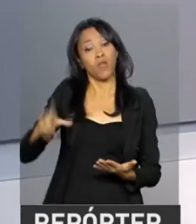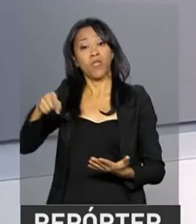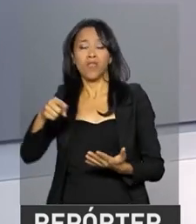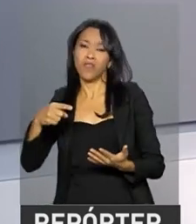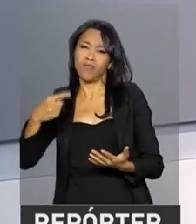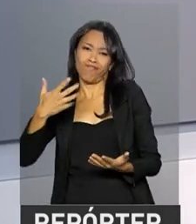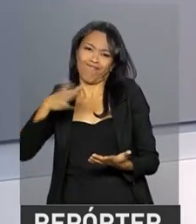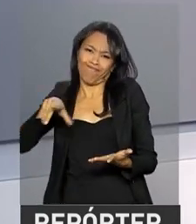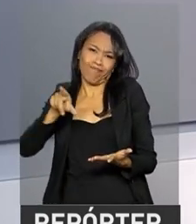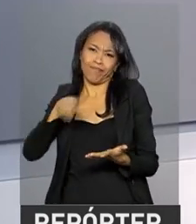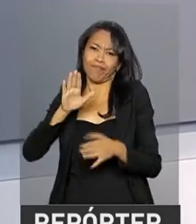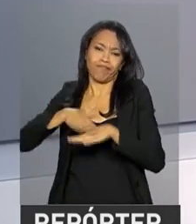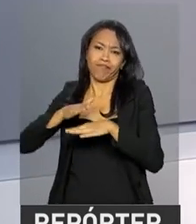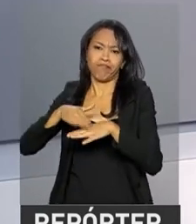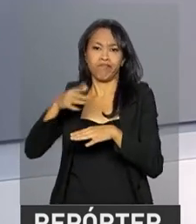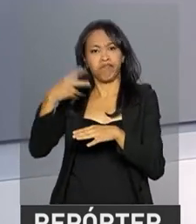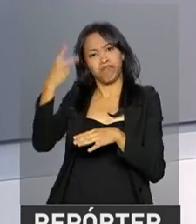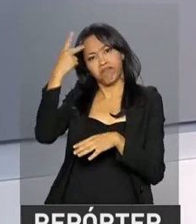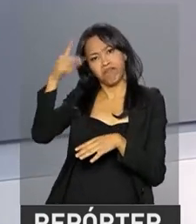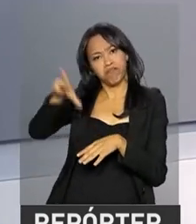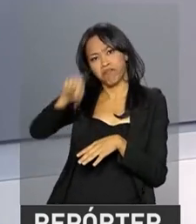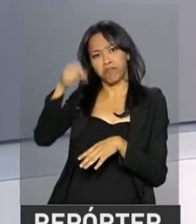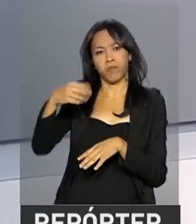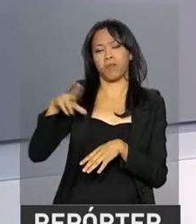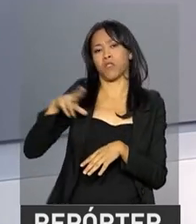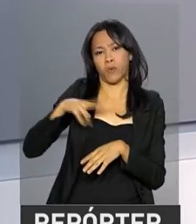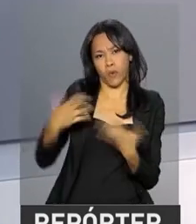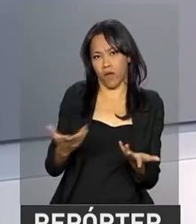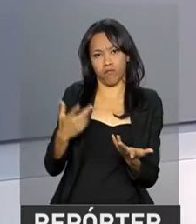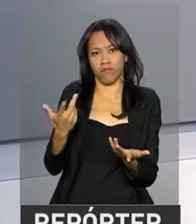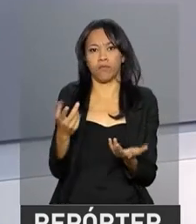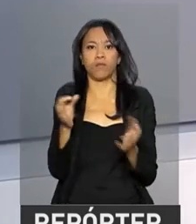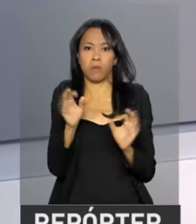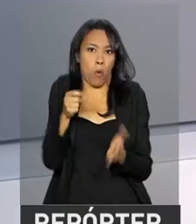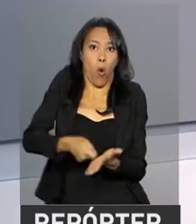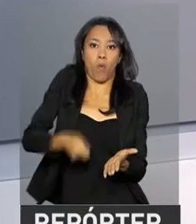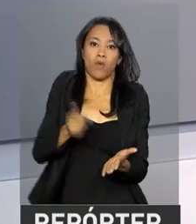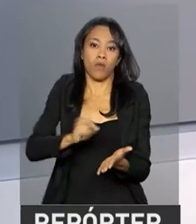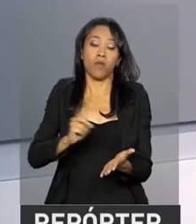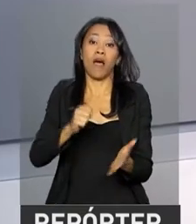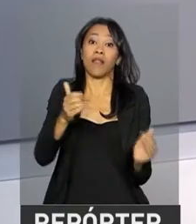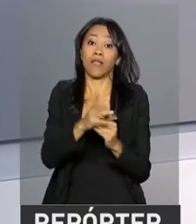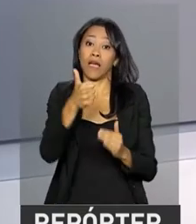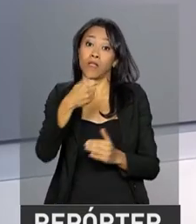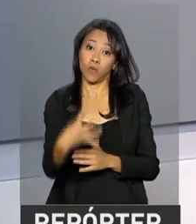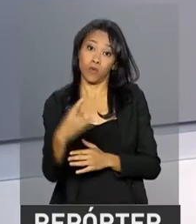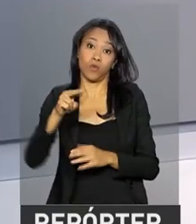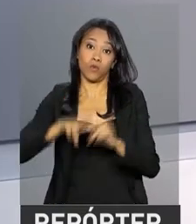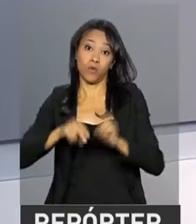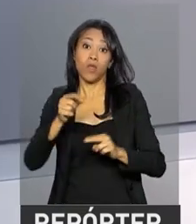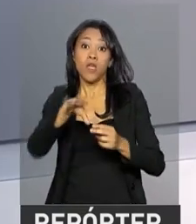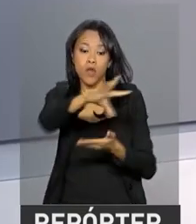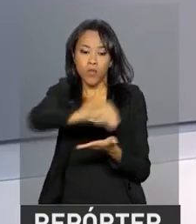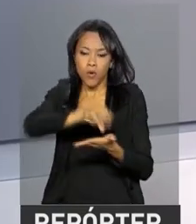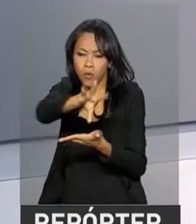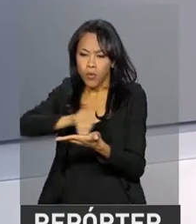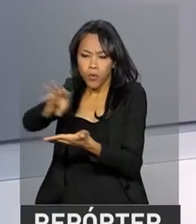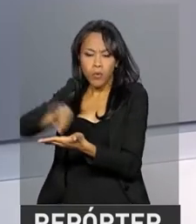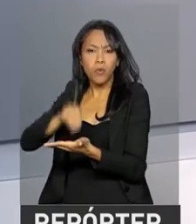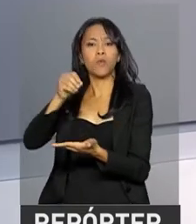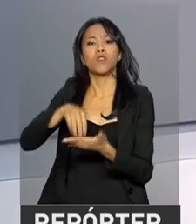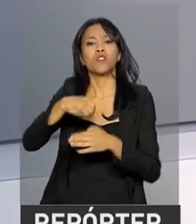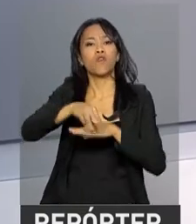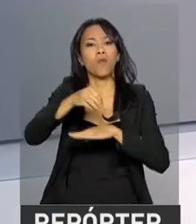rede privada, que teve até 14 de julho para aderir. Nessa etapa do censo escolar, são coletados dados individualizados